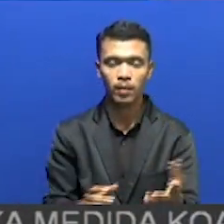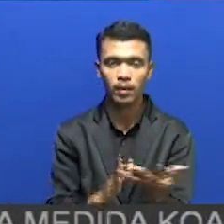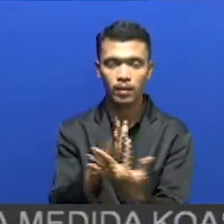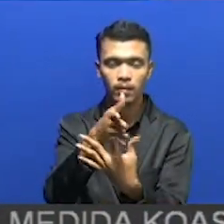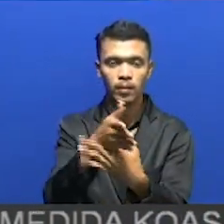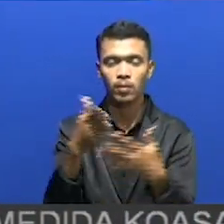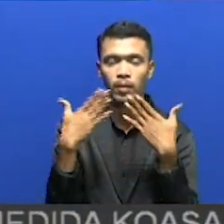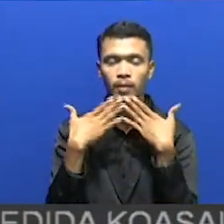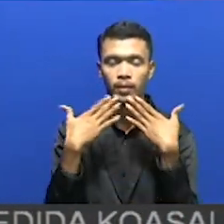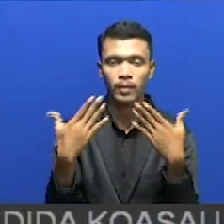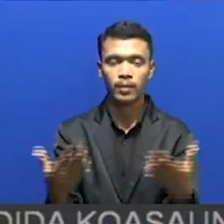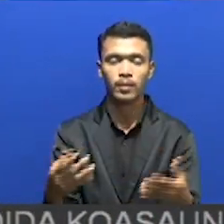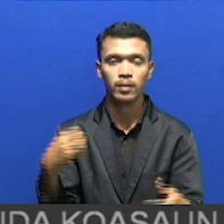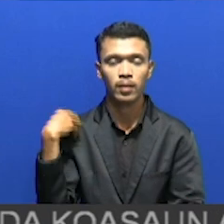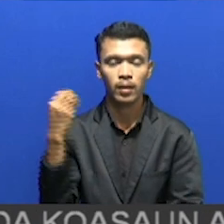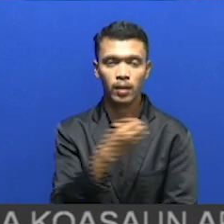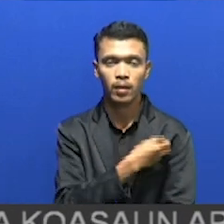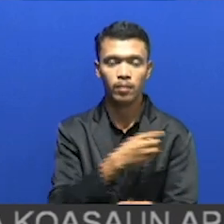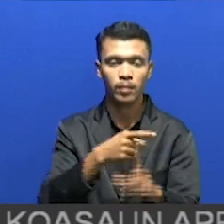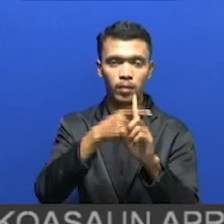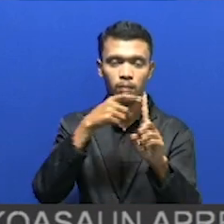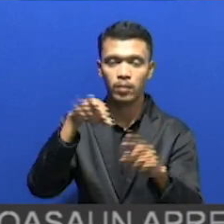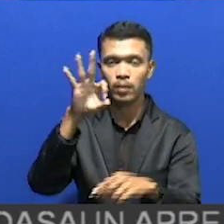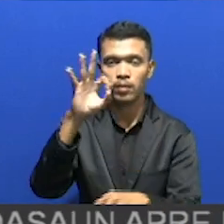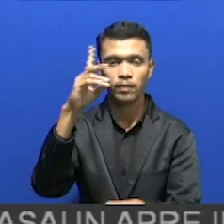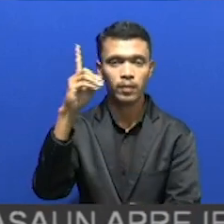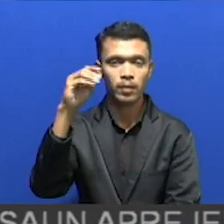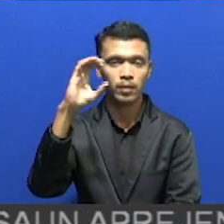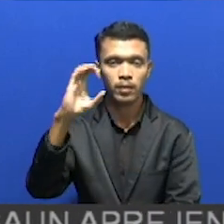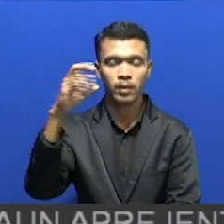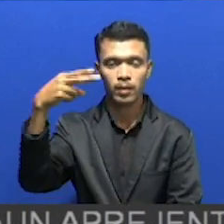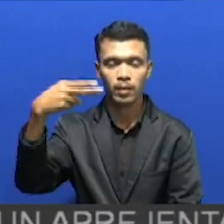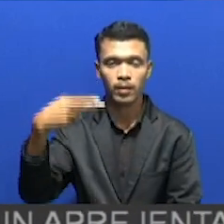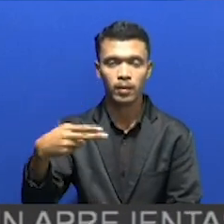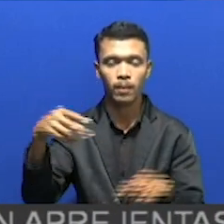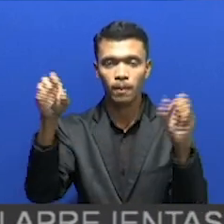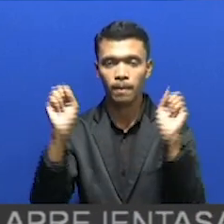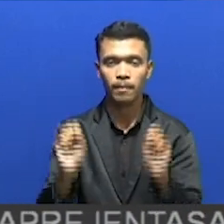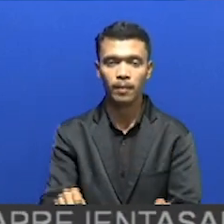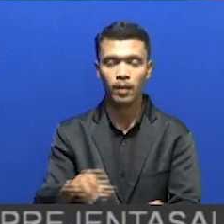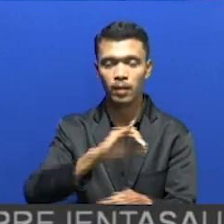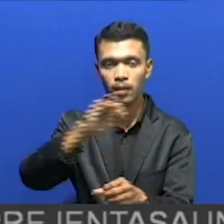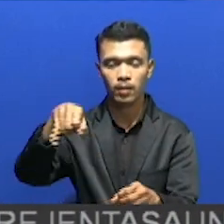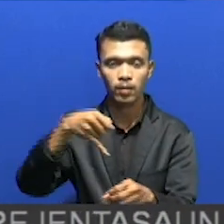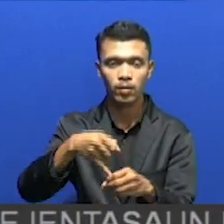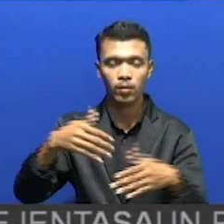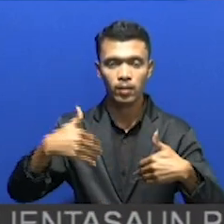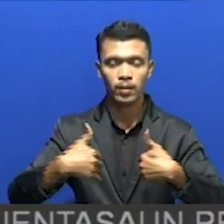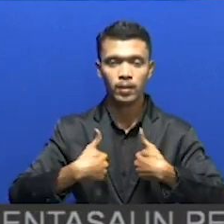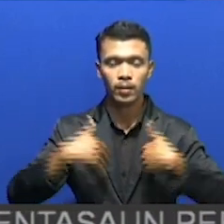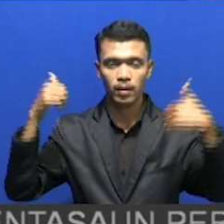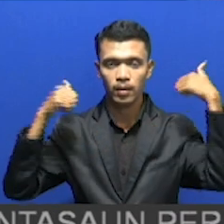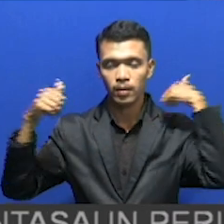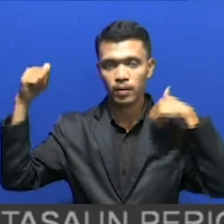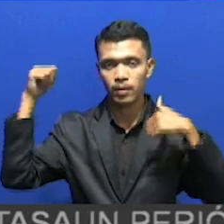Agradece a minha parte Fundo de Desenvolvimento Capital Humano. Bele rola parte e a atividade